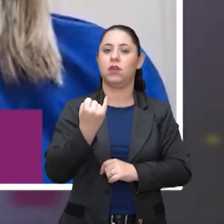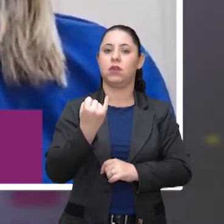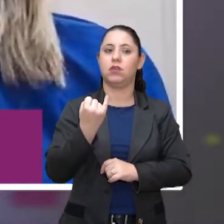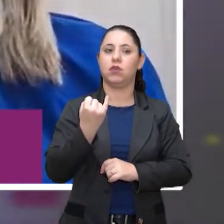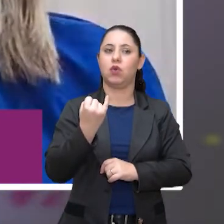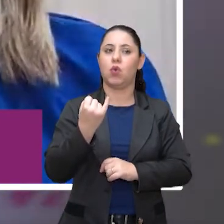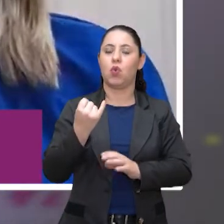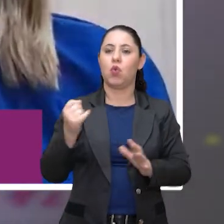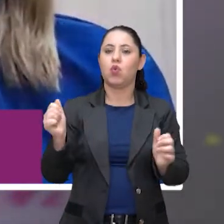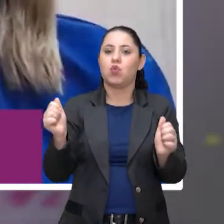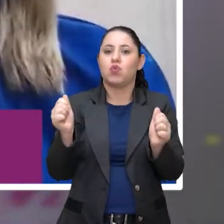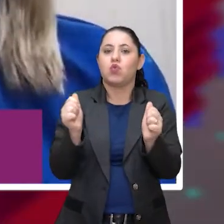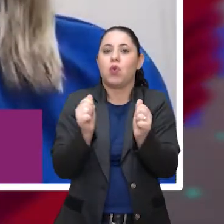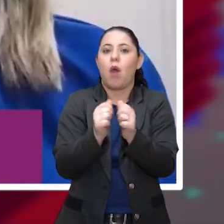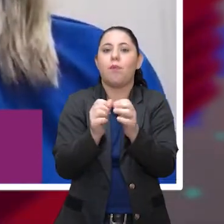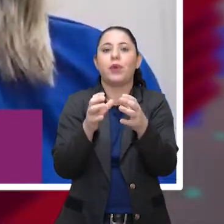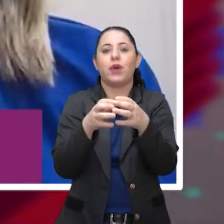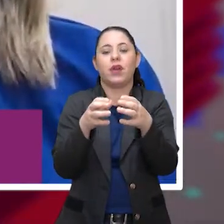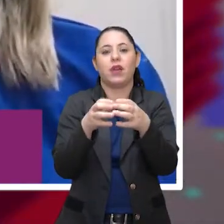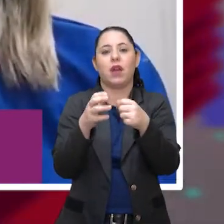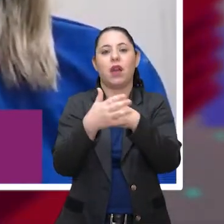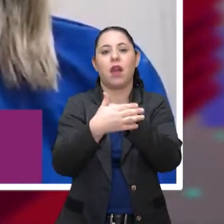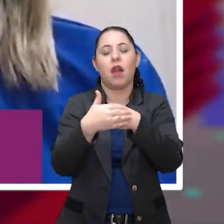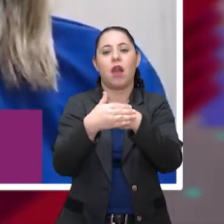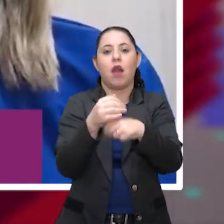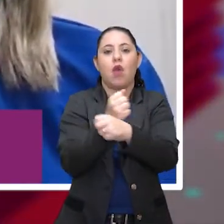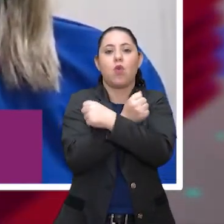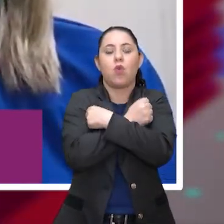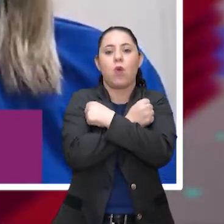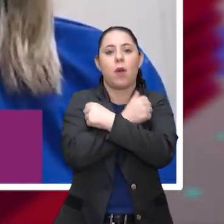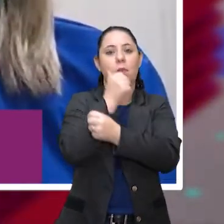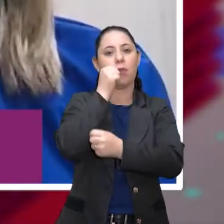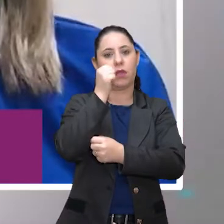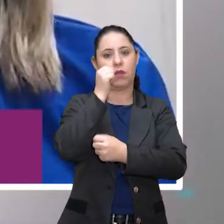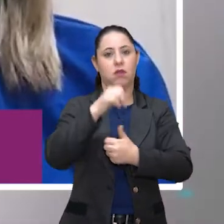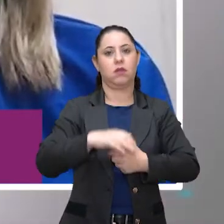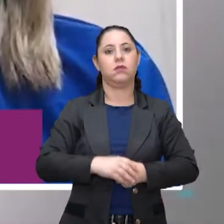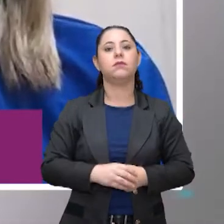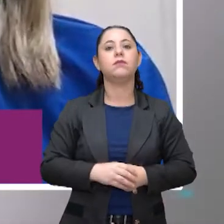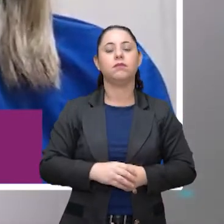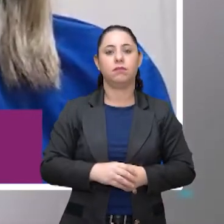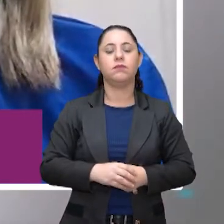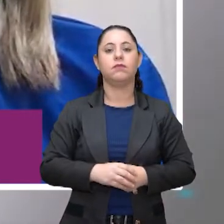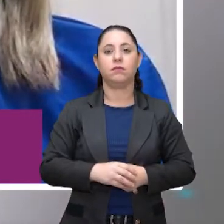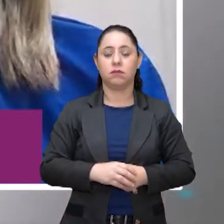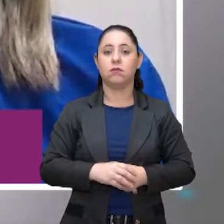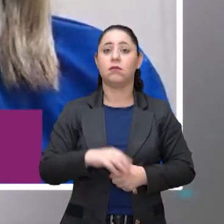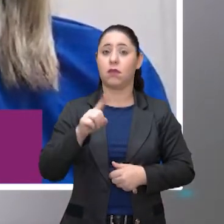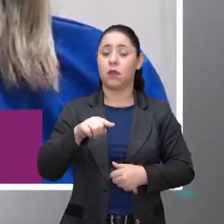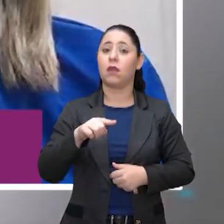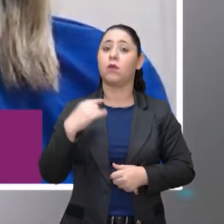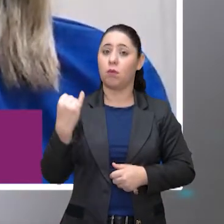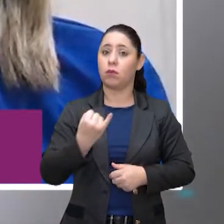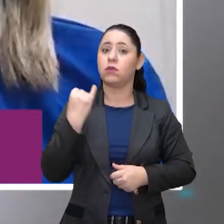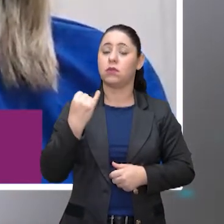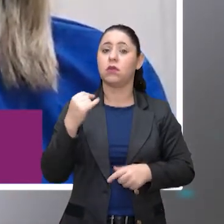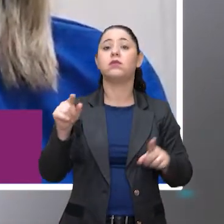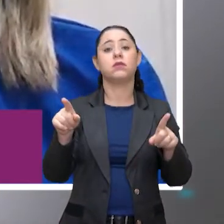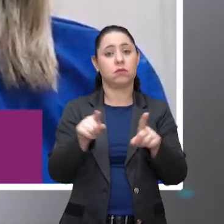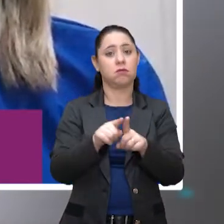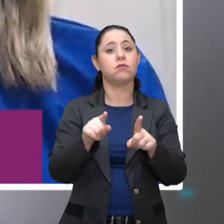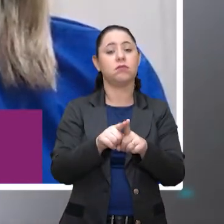que acolhe essa paciente, né, essa mulher. E uma coisa assim que é extremamente importante